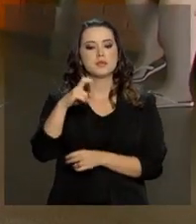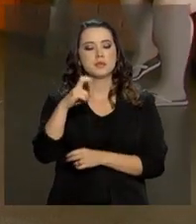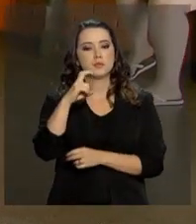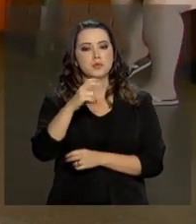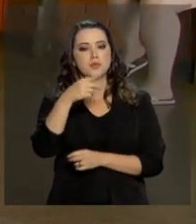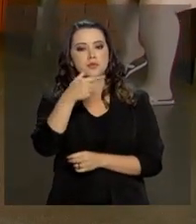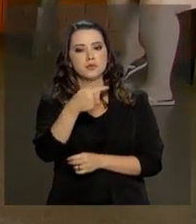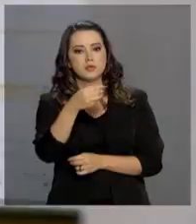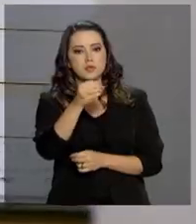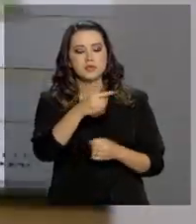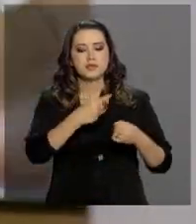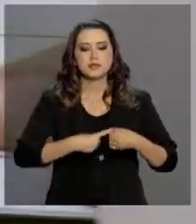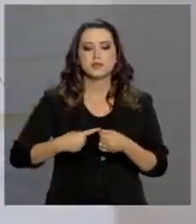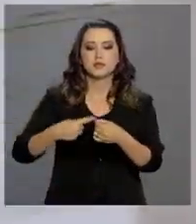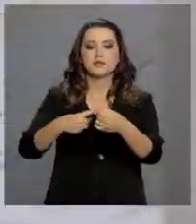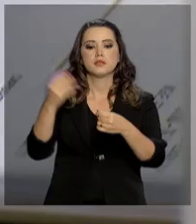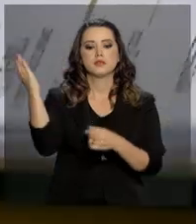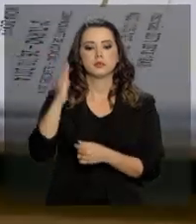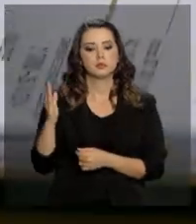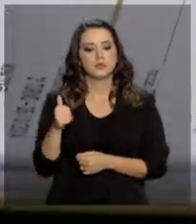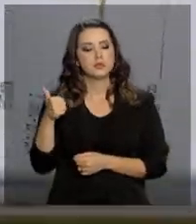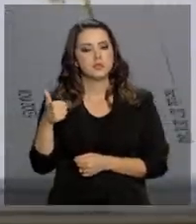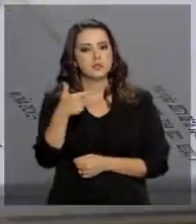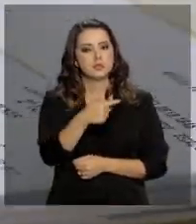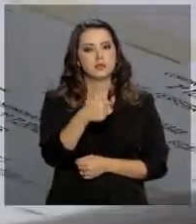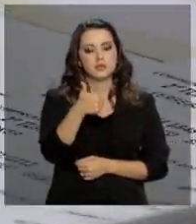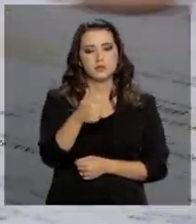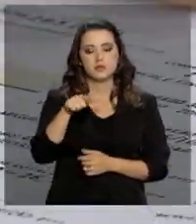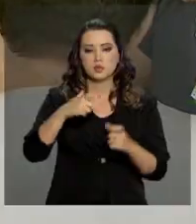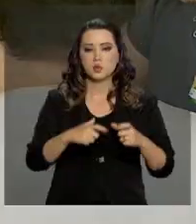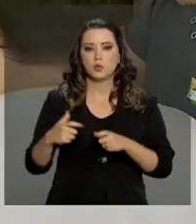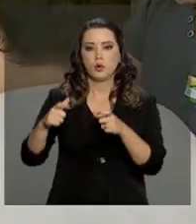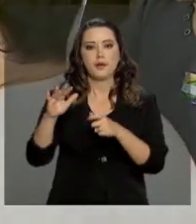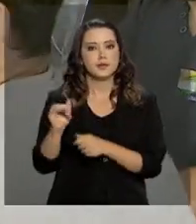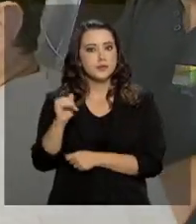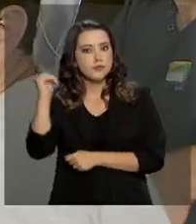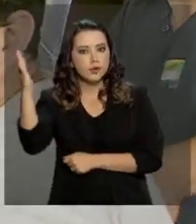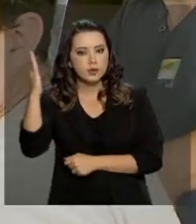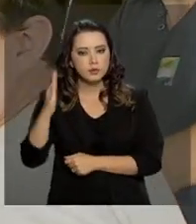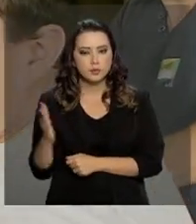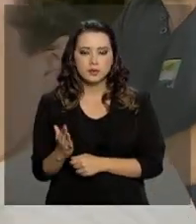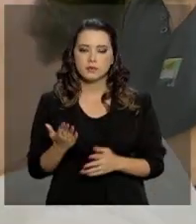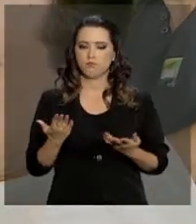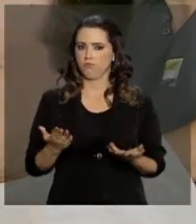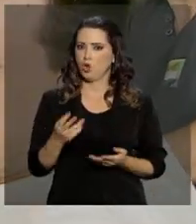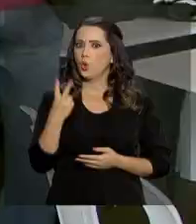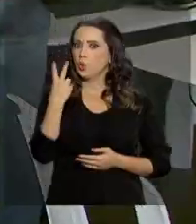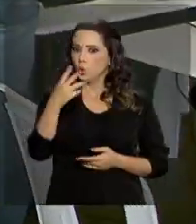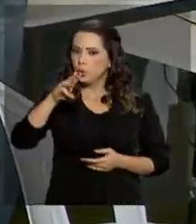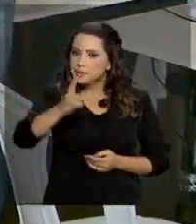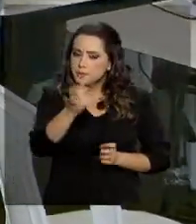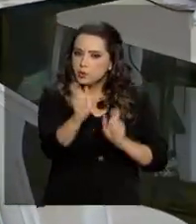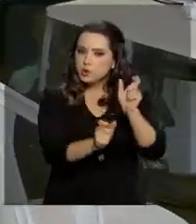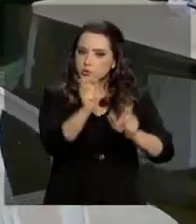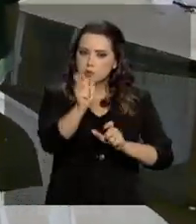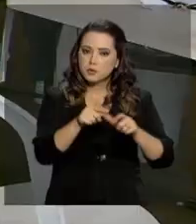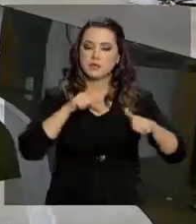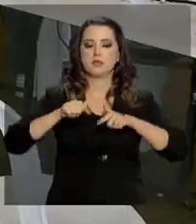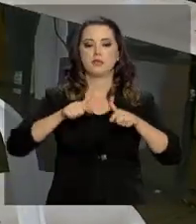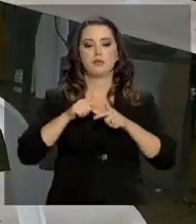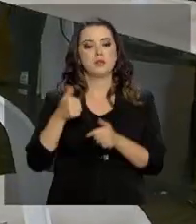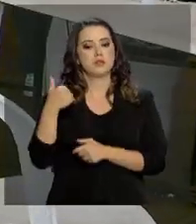5.570 municípios no Brasil e em 171 locais no exterior. Quase 2 milhões de mesários e